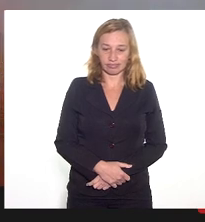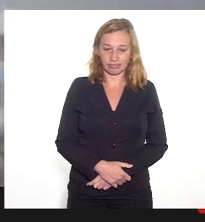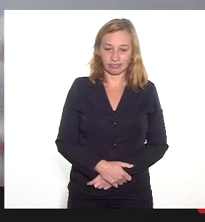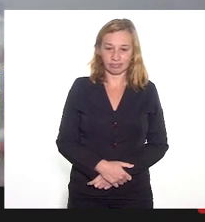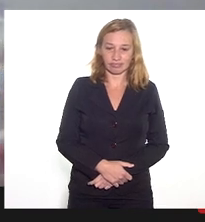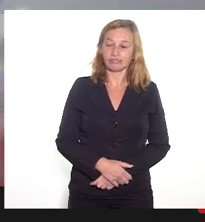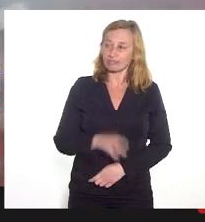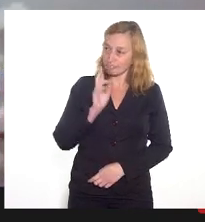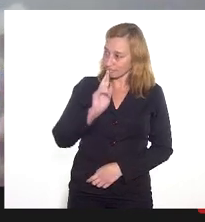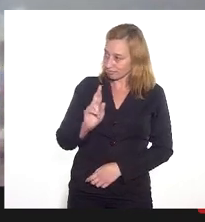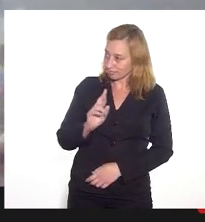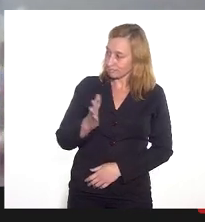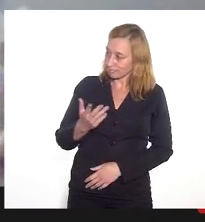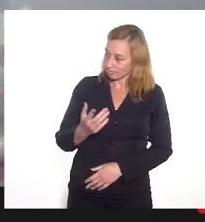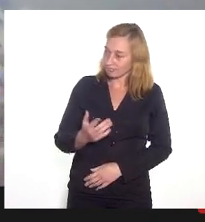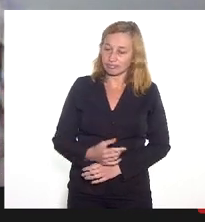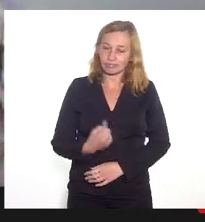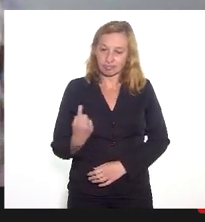resposta